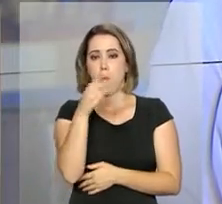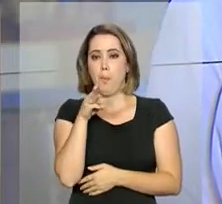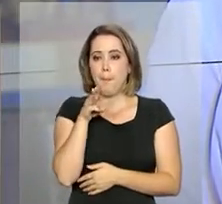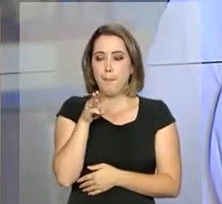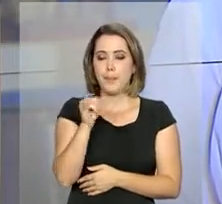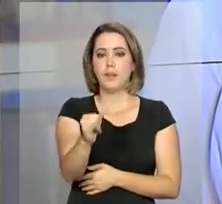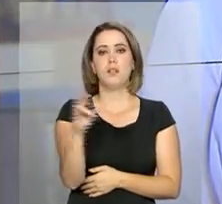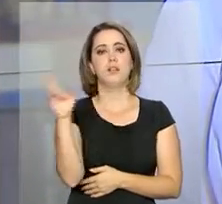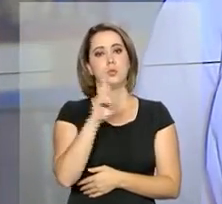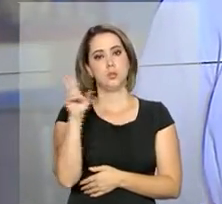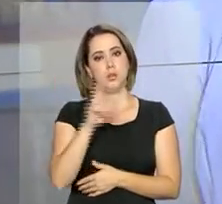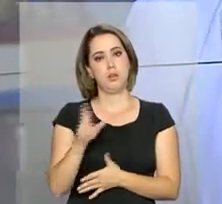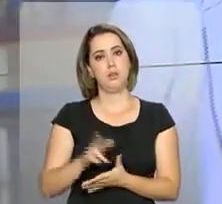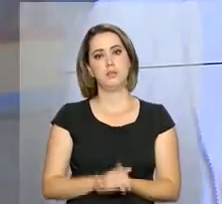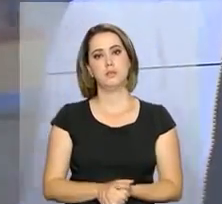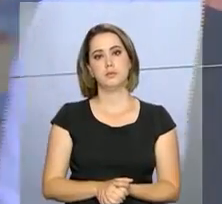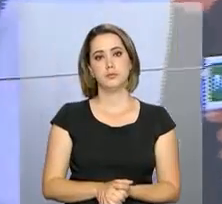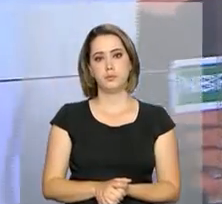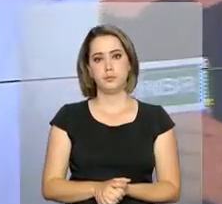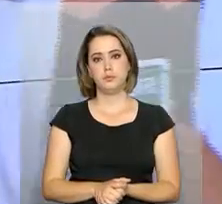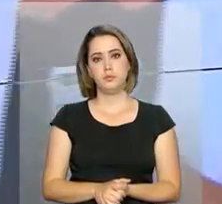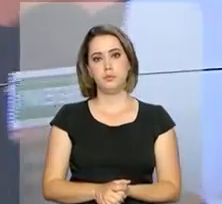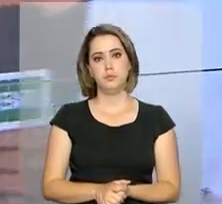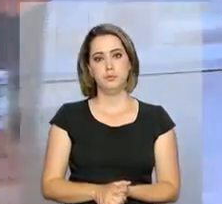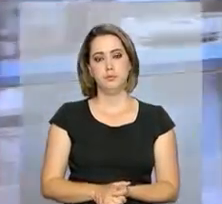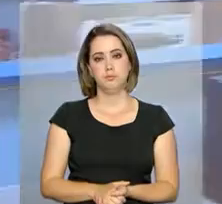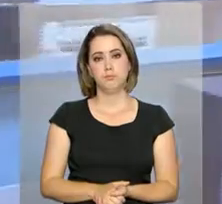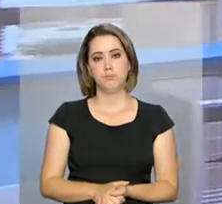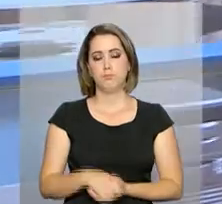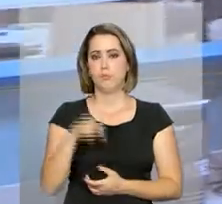essa tecnologia, Gabriela. Obrigado pelas informações.